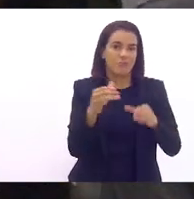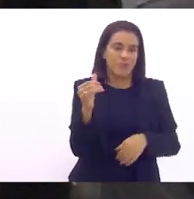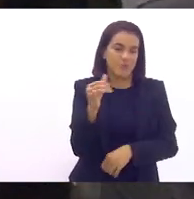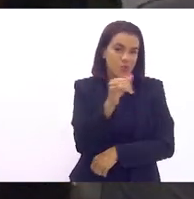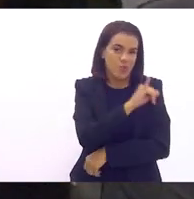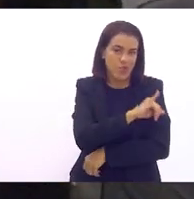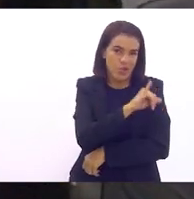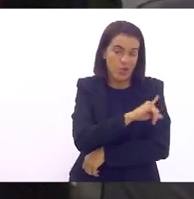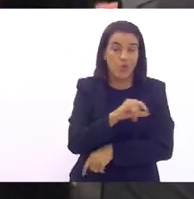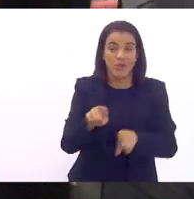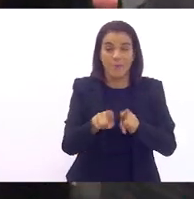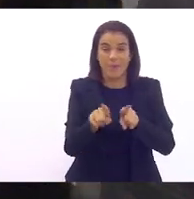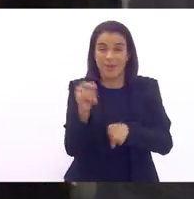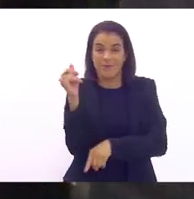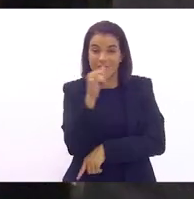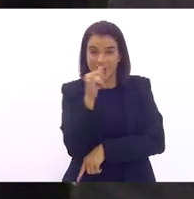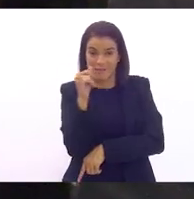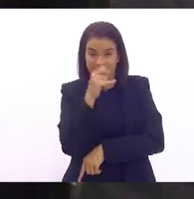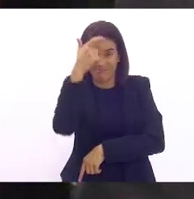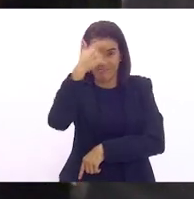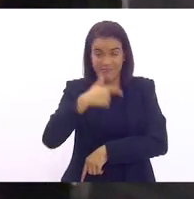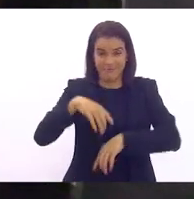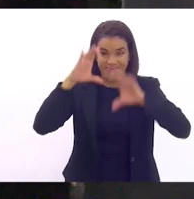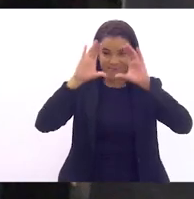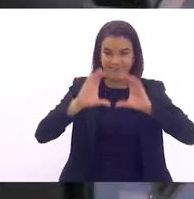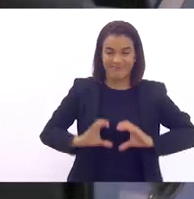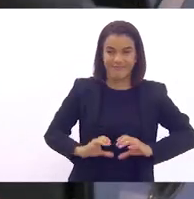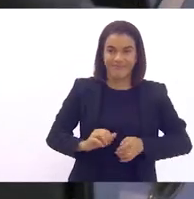tricolor e como carioca cidadão